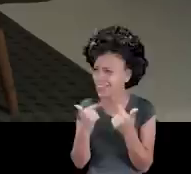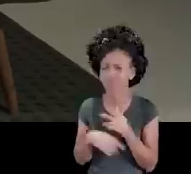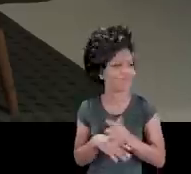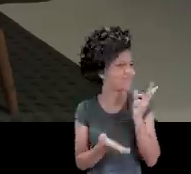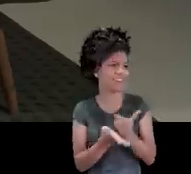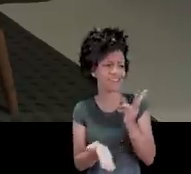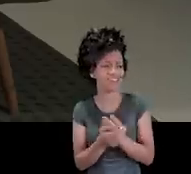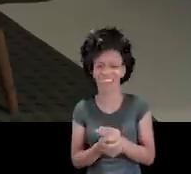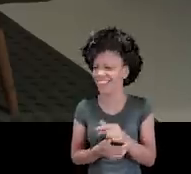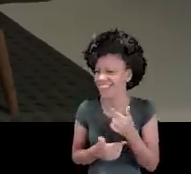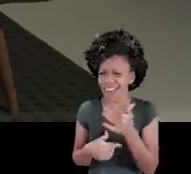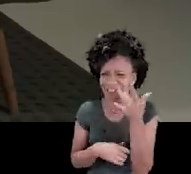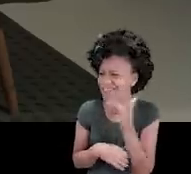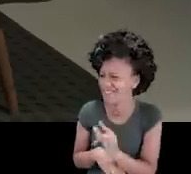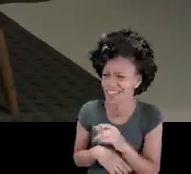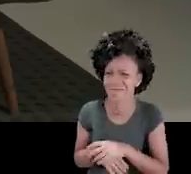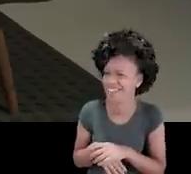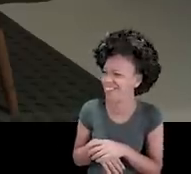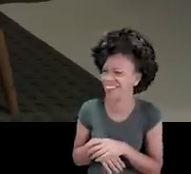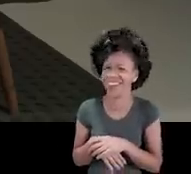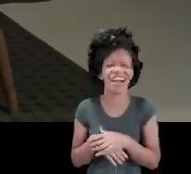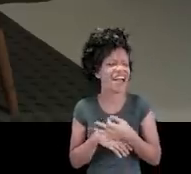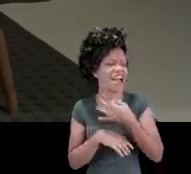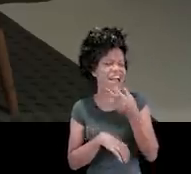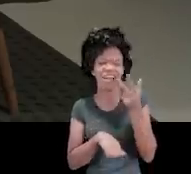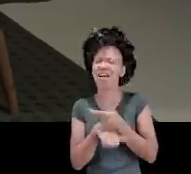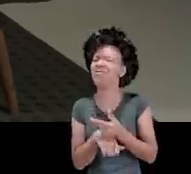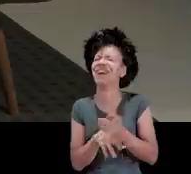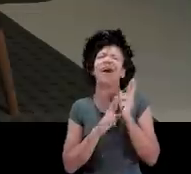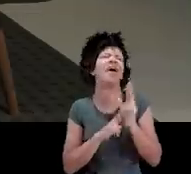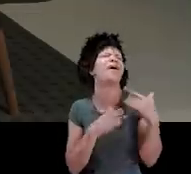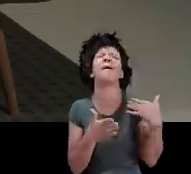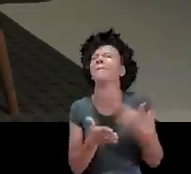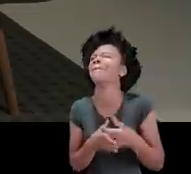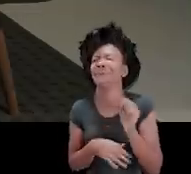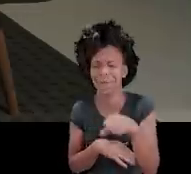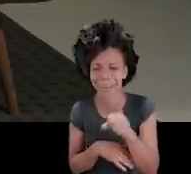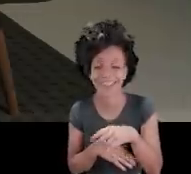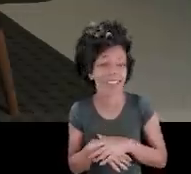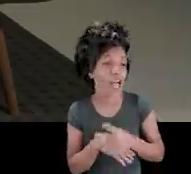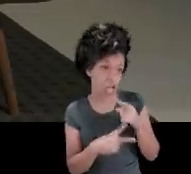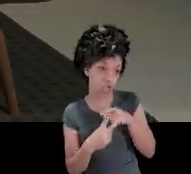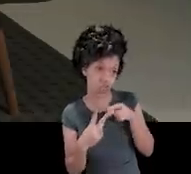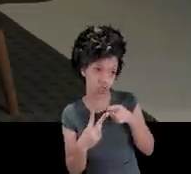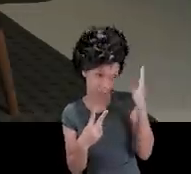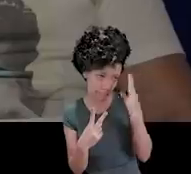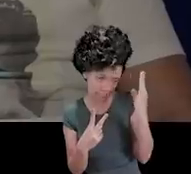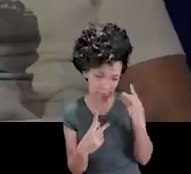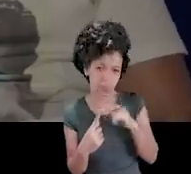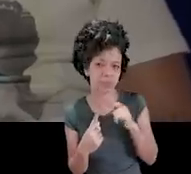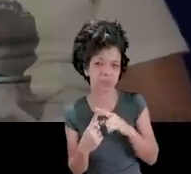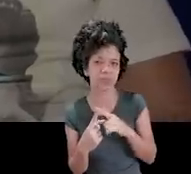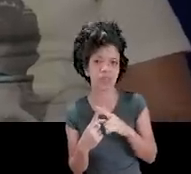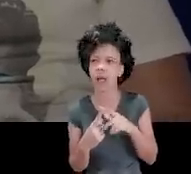Direto, direto. Eu não sabia disso. Não, os bebaços. Cara, esse achismo é o mais esperado. Cara, ó, posso falar? É dois tipos de bêbado que tem. O que